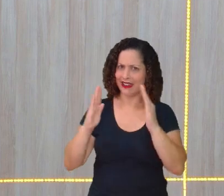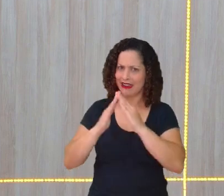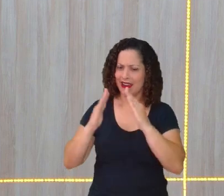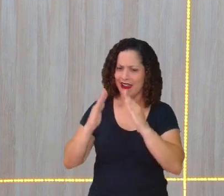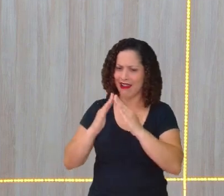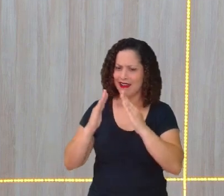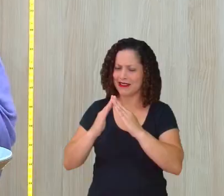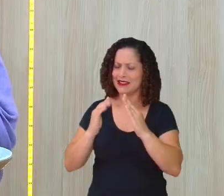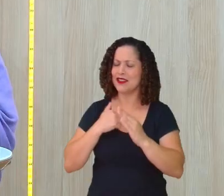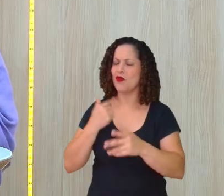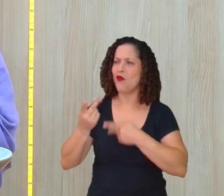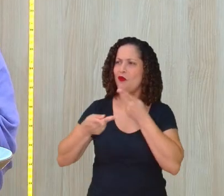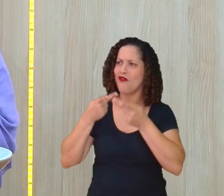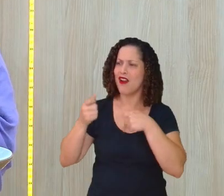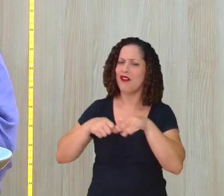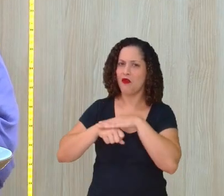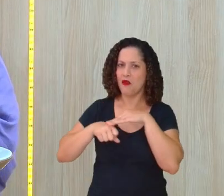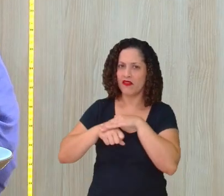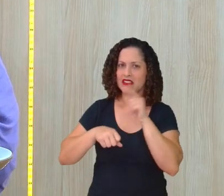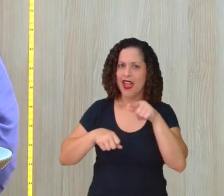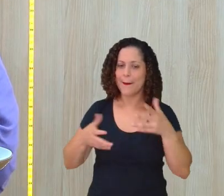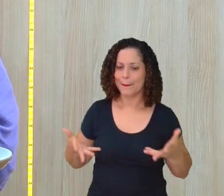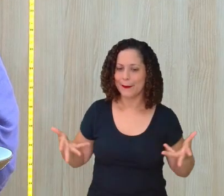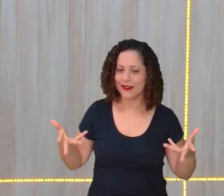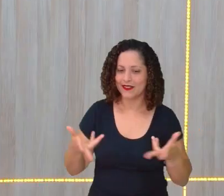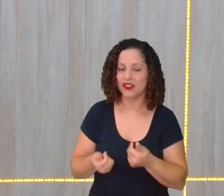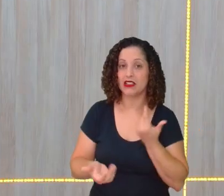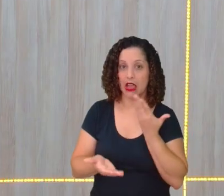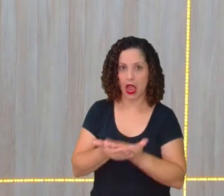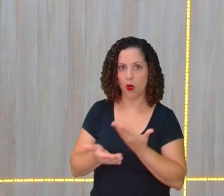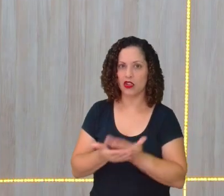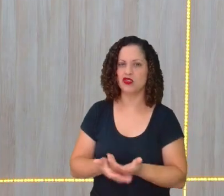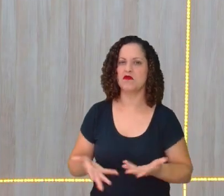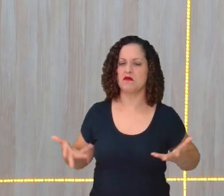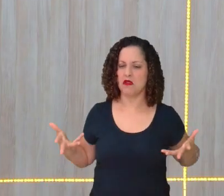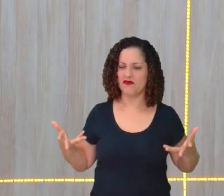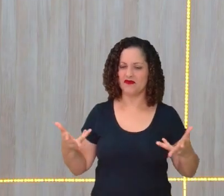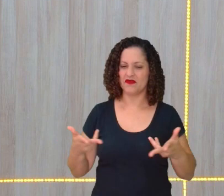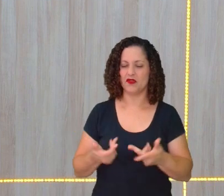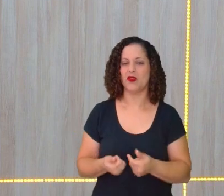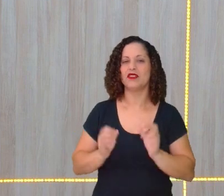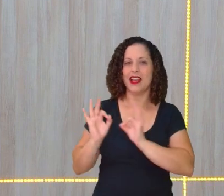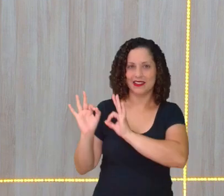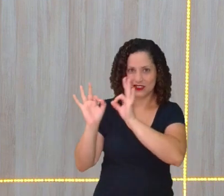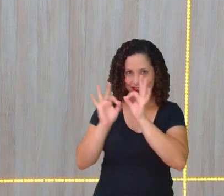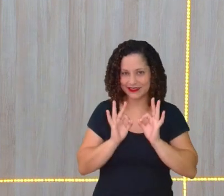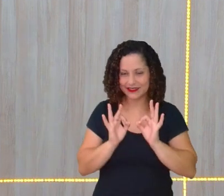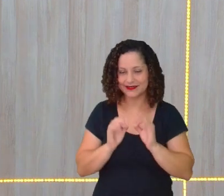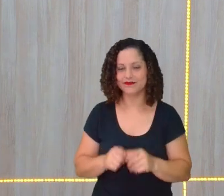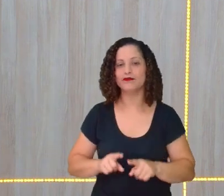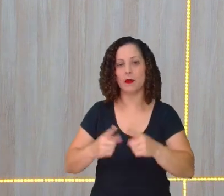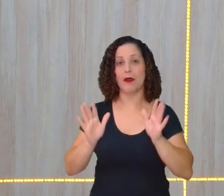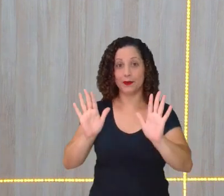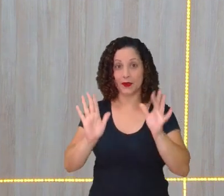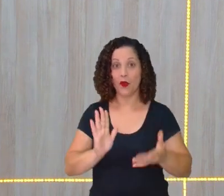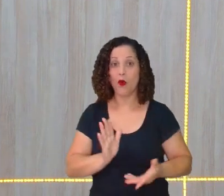com a gente, é? Maravilhoso. As aulas são deliciosas de assistir. Então, vamos lá, continuando. Ainda tem